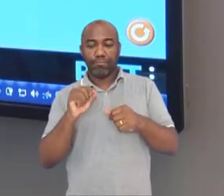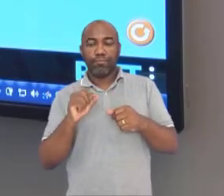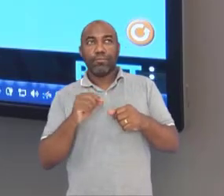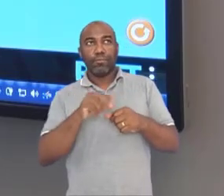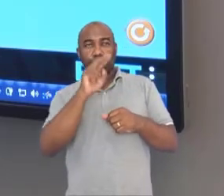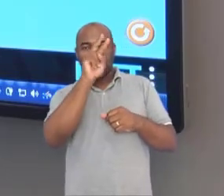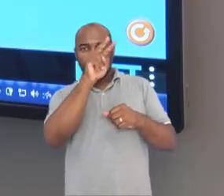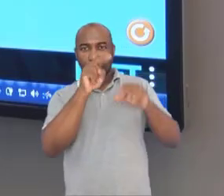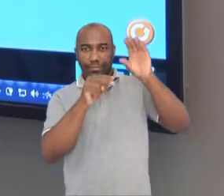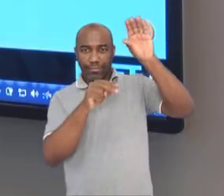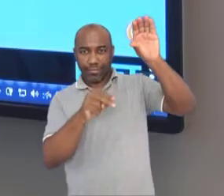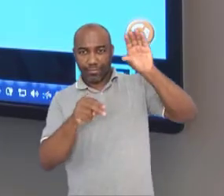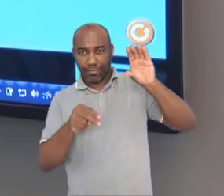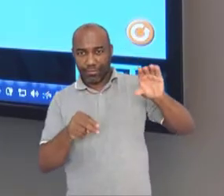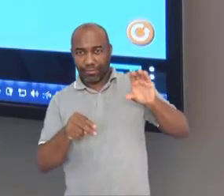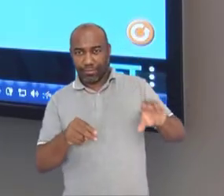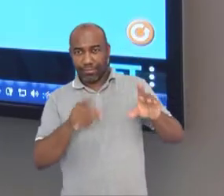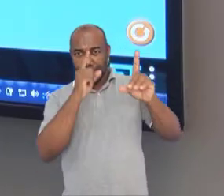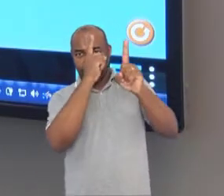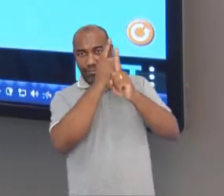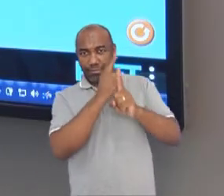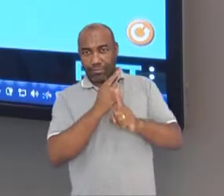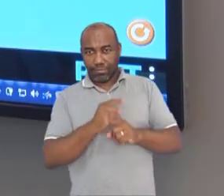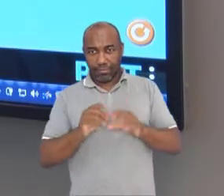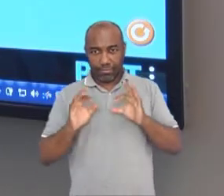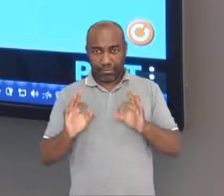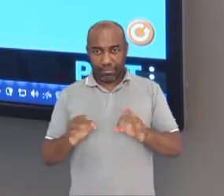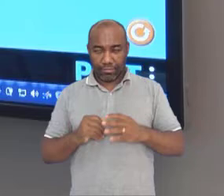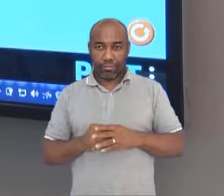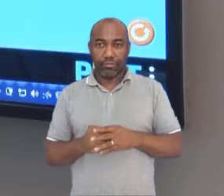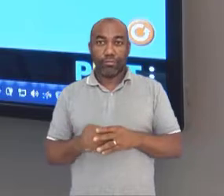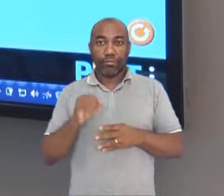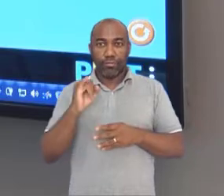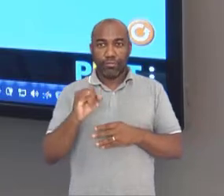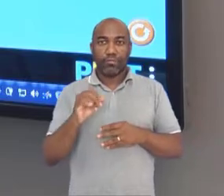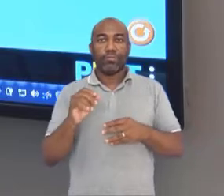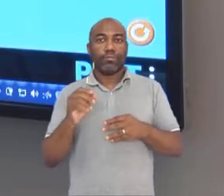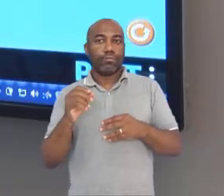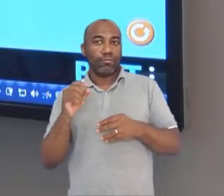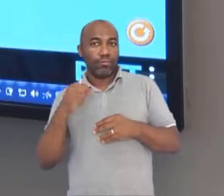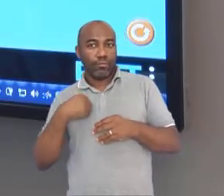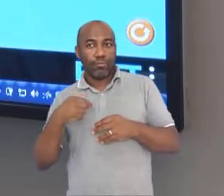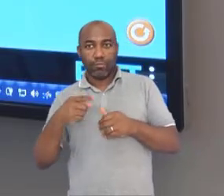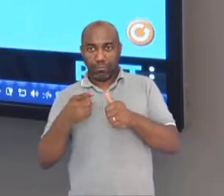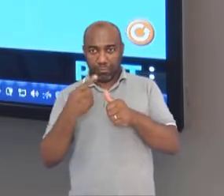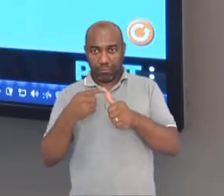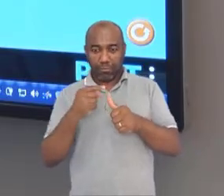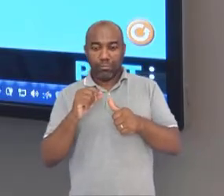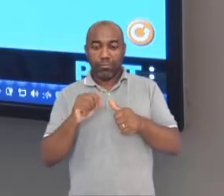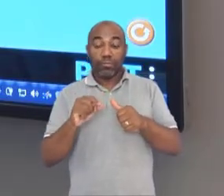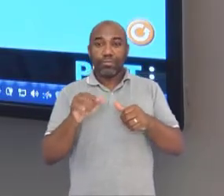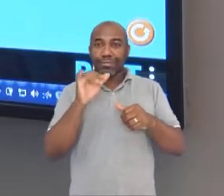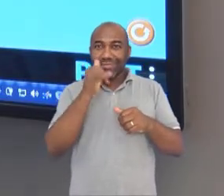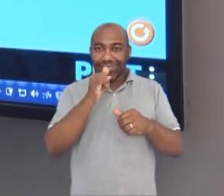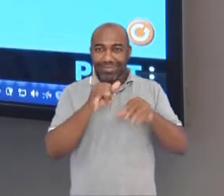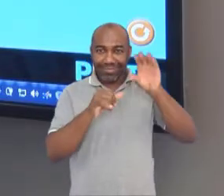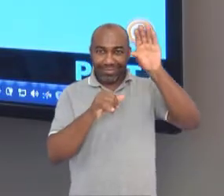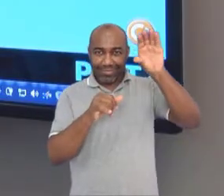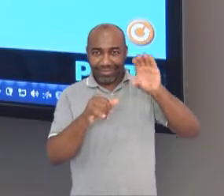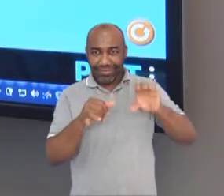cada uma delas. Ok? Então, somando essa intensidade de corrente elétrica, eu vou